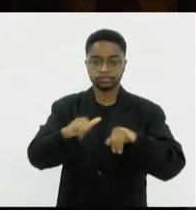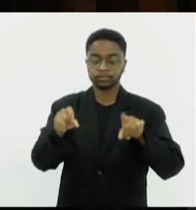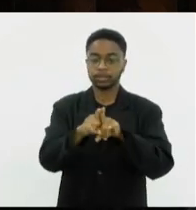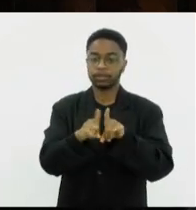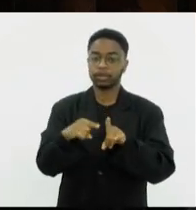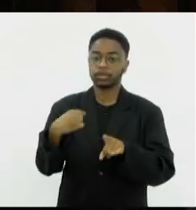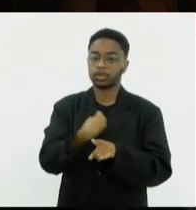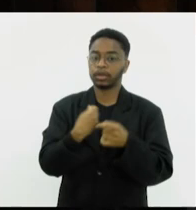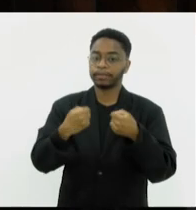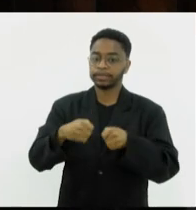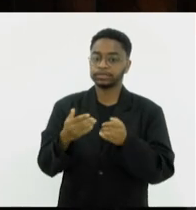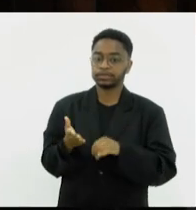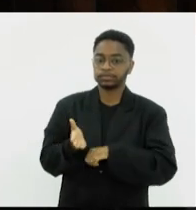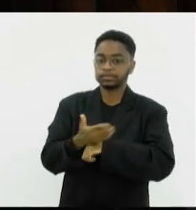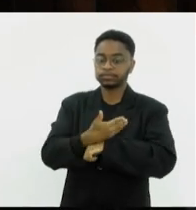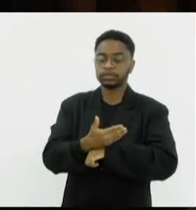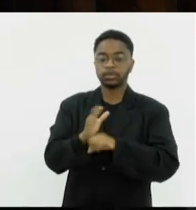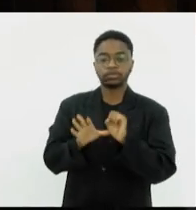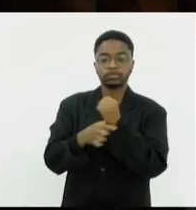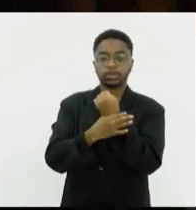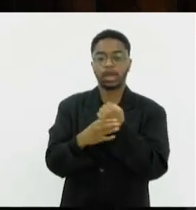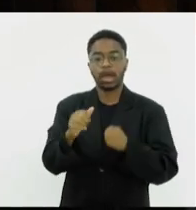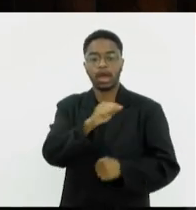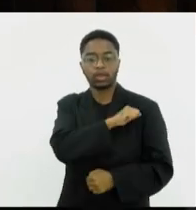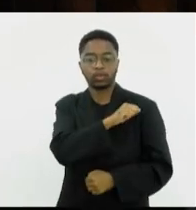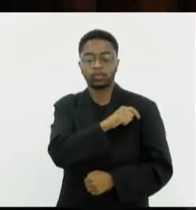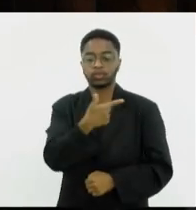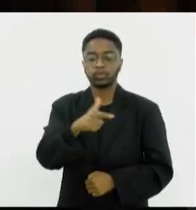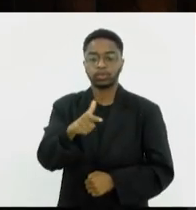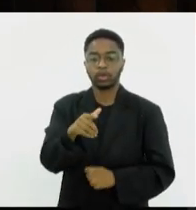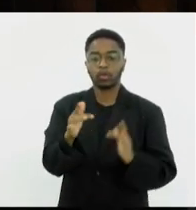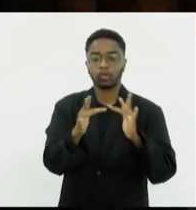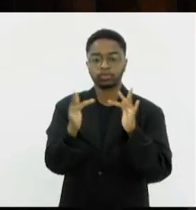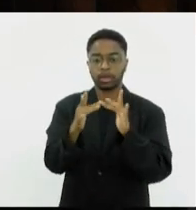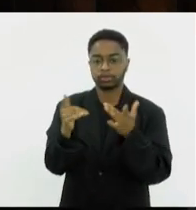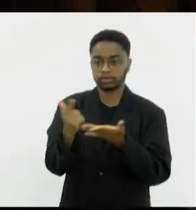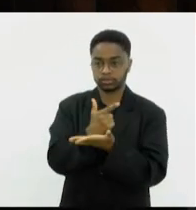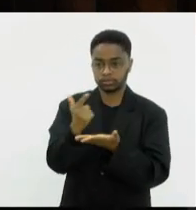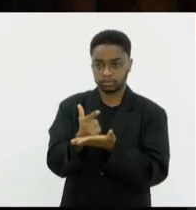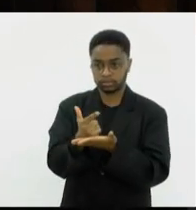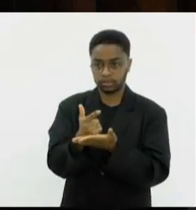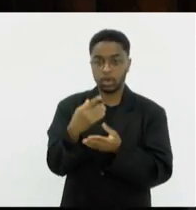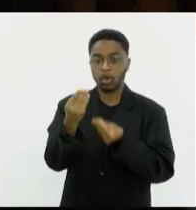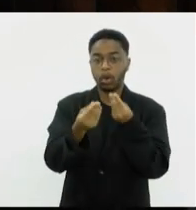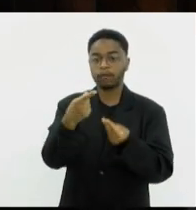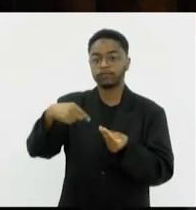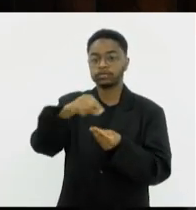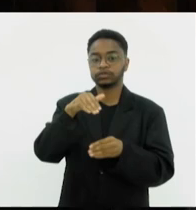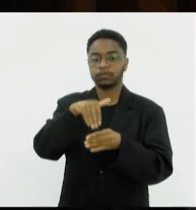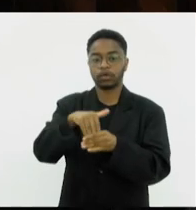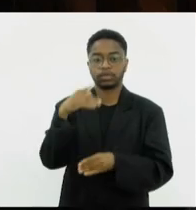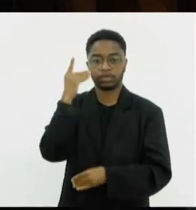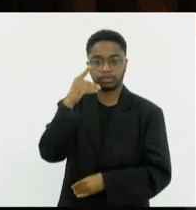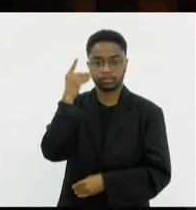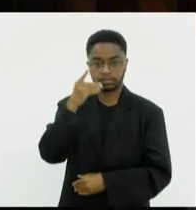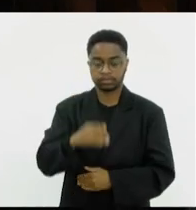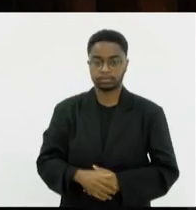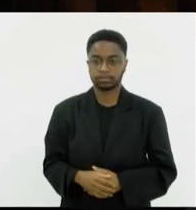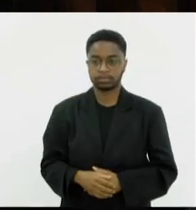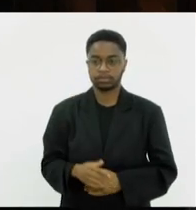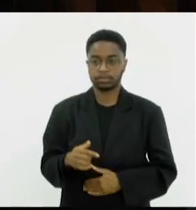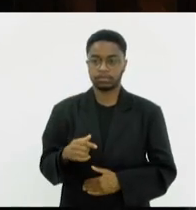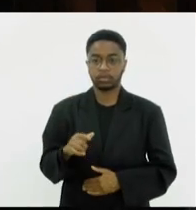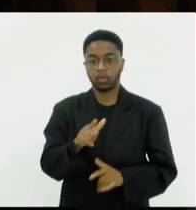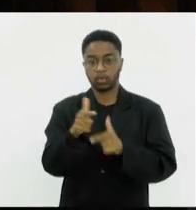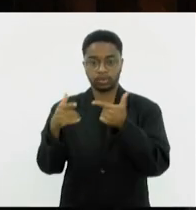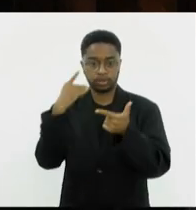precisamos preliminarmente garantir que os alunos não tenham contato com esse tipo de literatura. Como votam os senhores deputados? Aí alguns